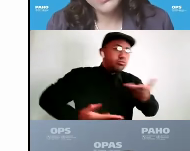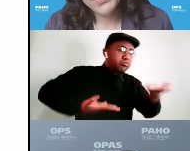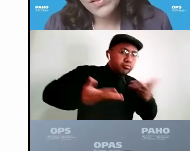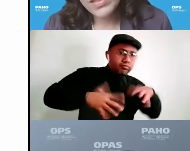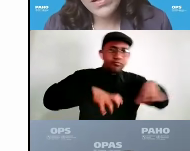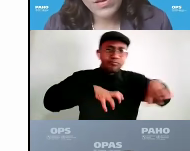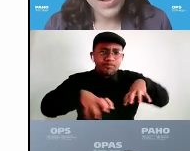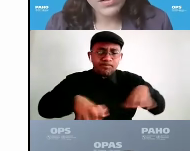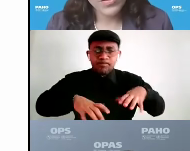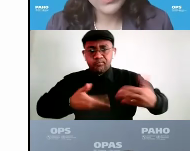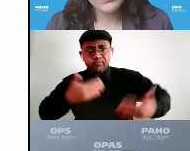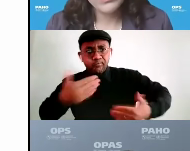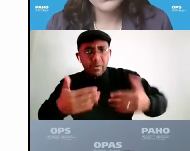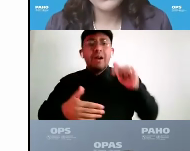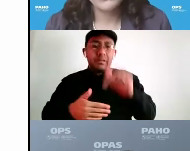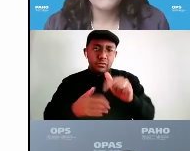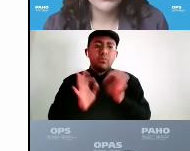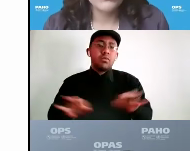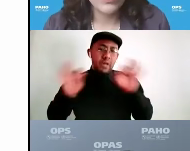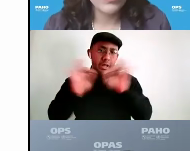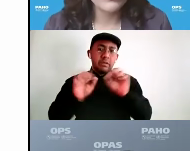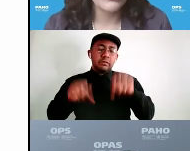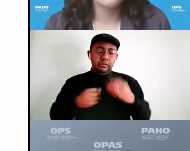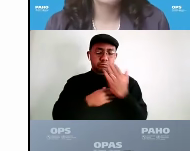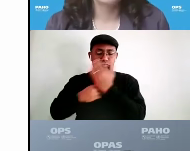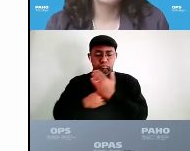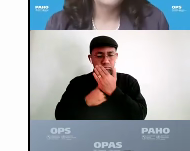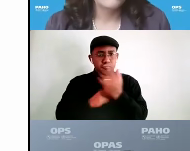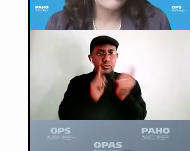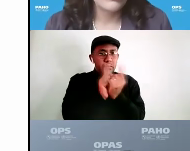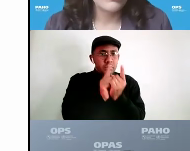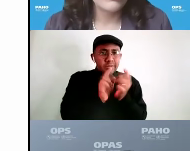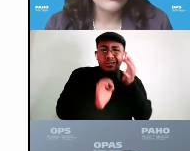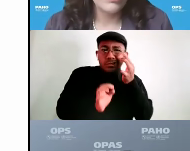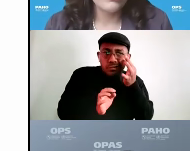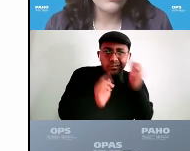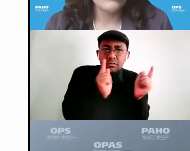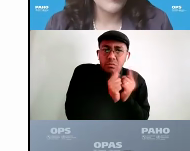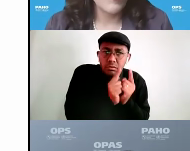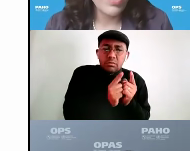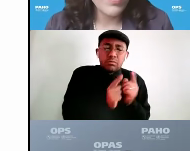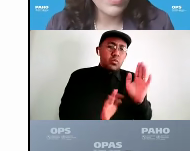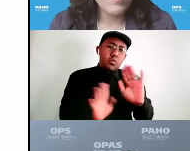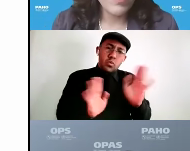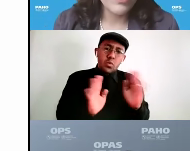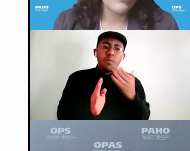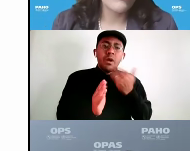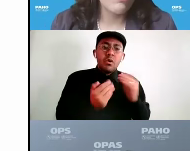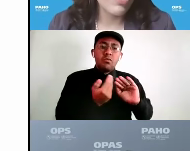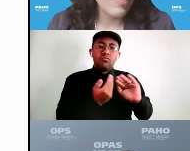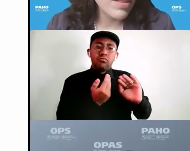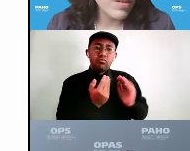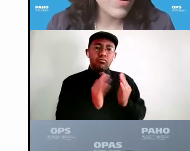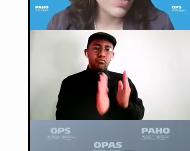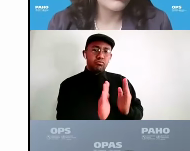contato e as medidas preventivas também, ou seja, a limitação do contato, tentar tomar